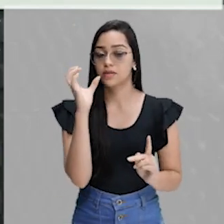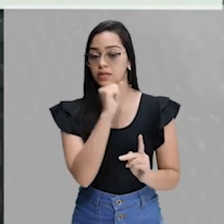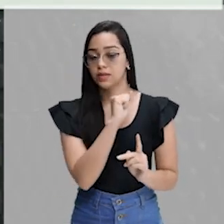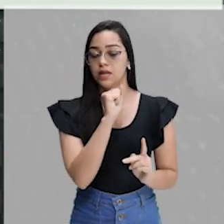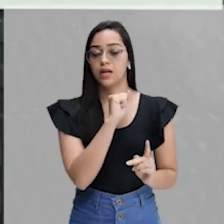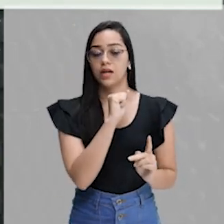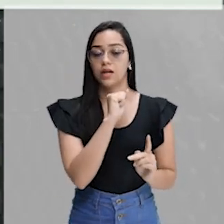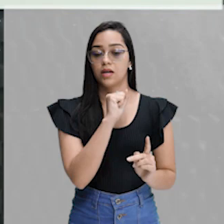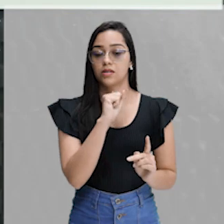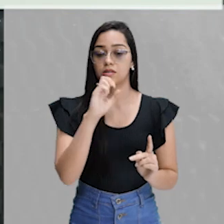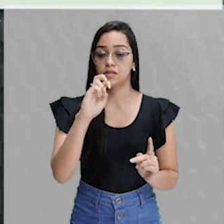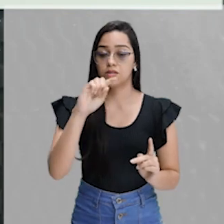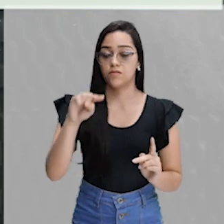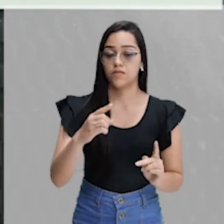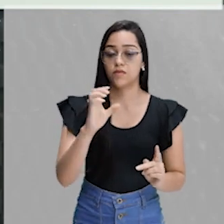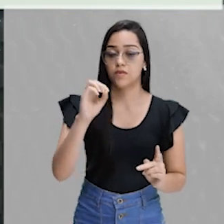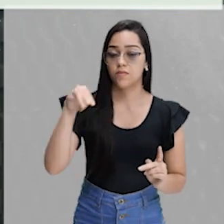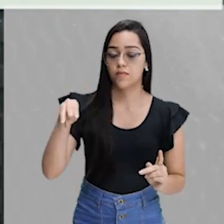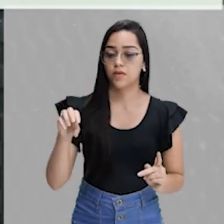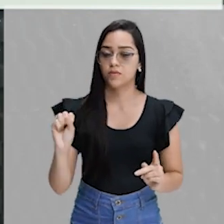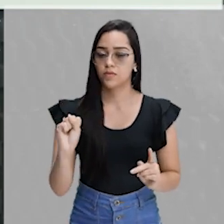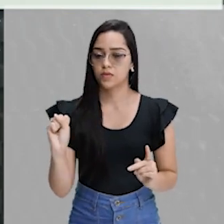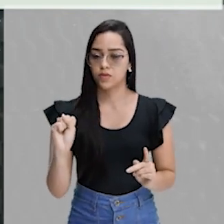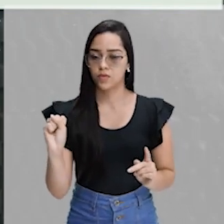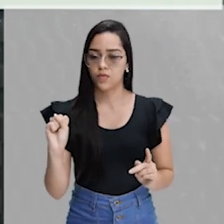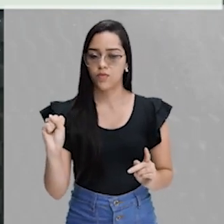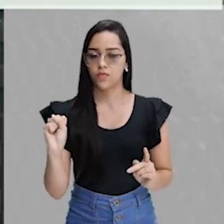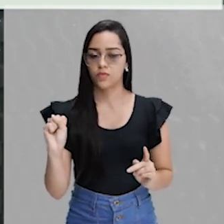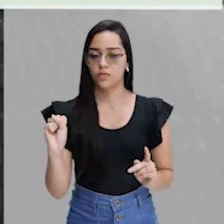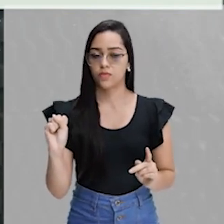velocidade de 5 metros por segundo,